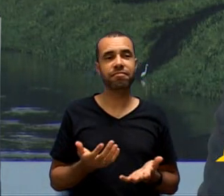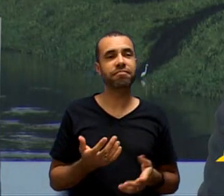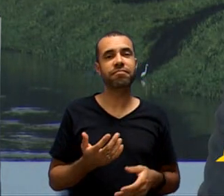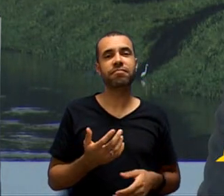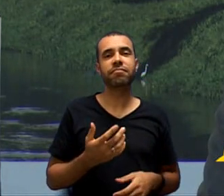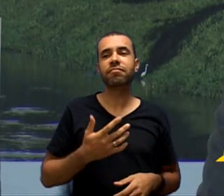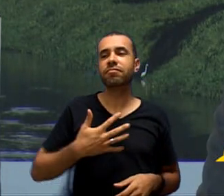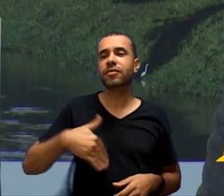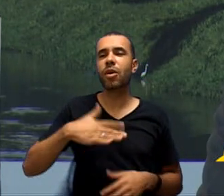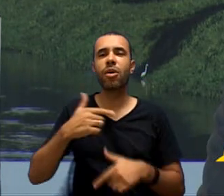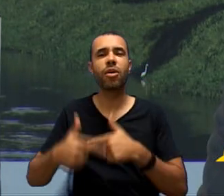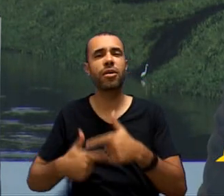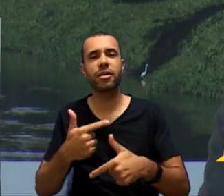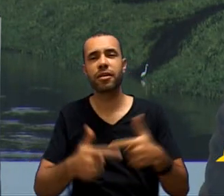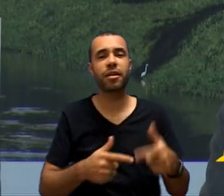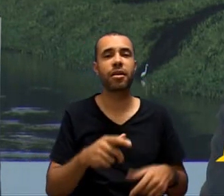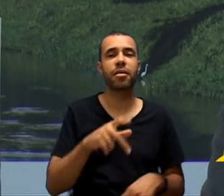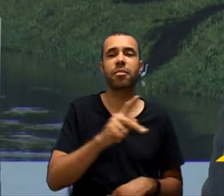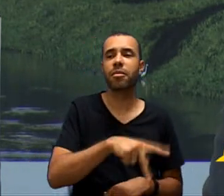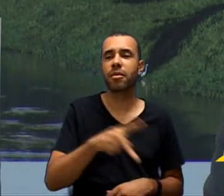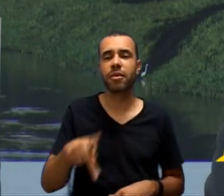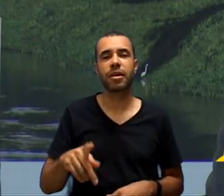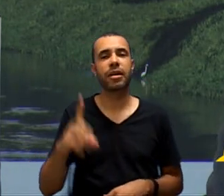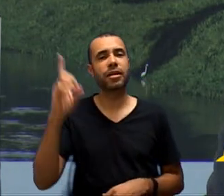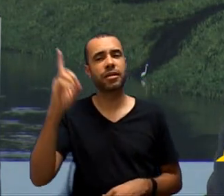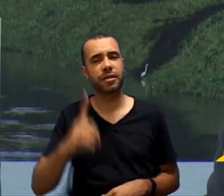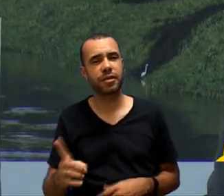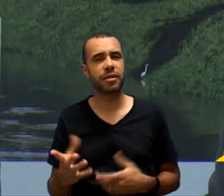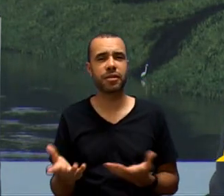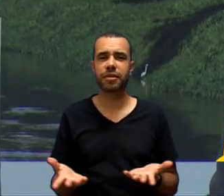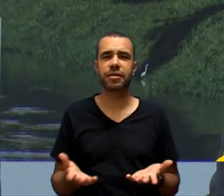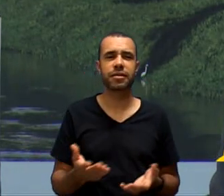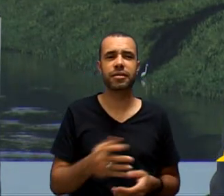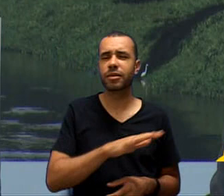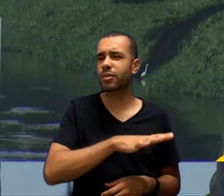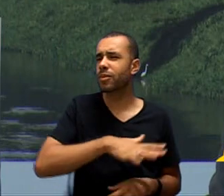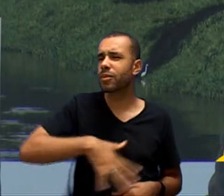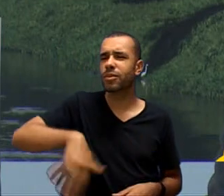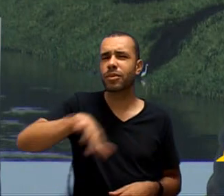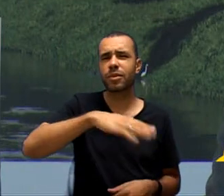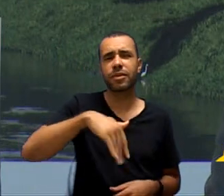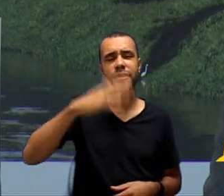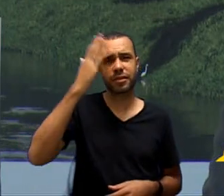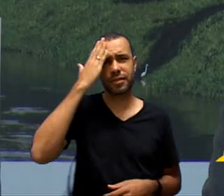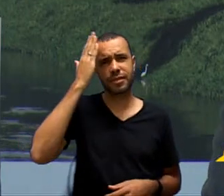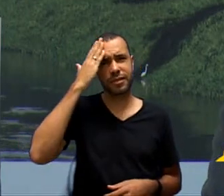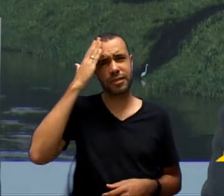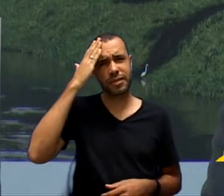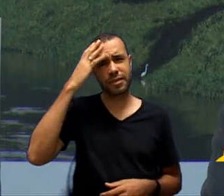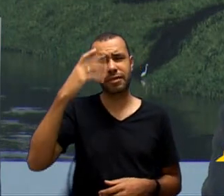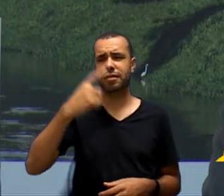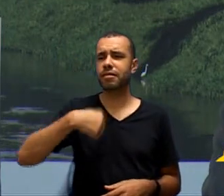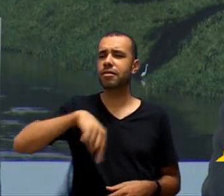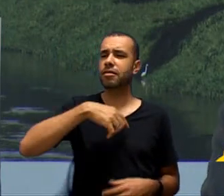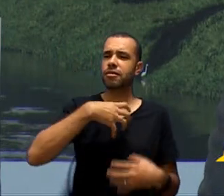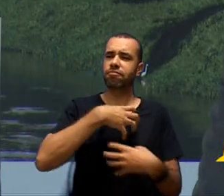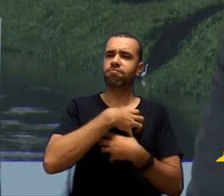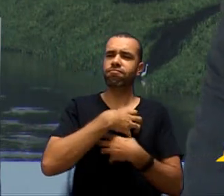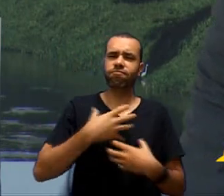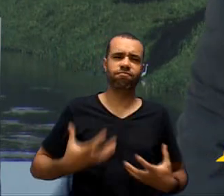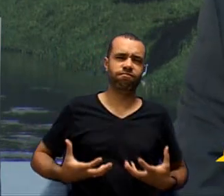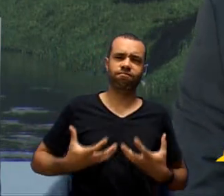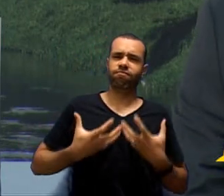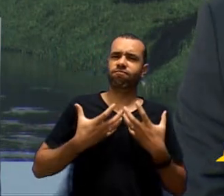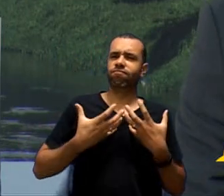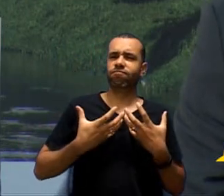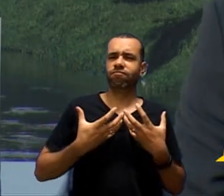todos os nossos funcionários, professores, diretores, saibam que foi uma honra poder sonhar com